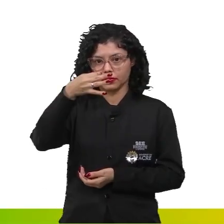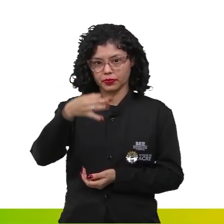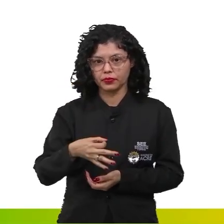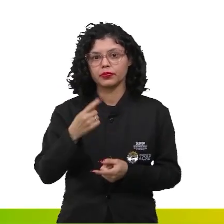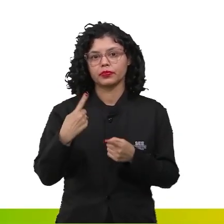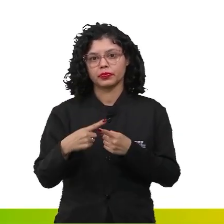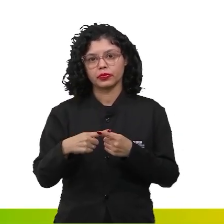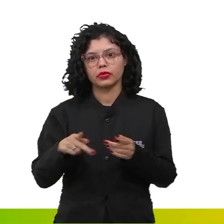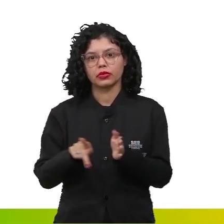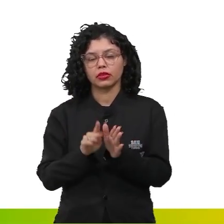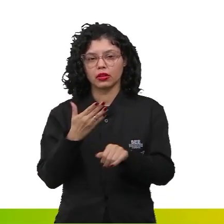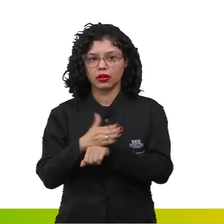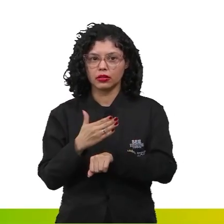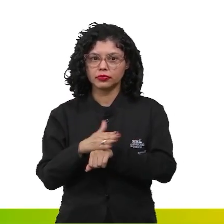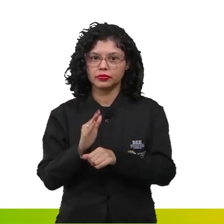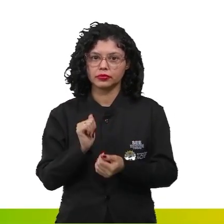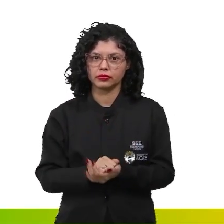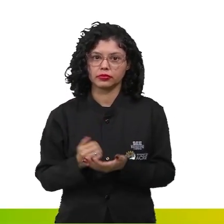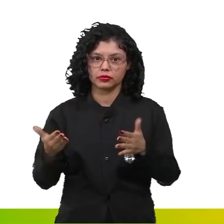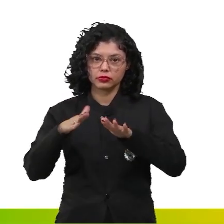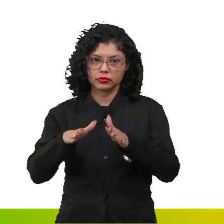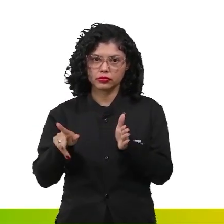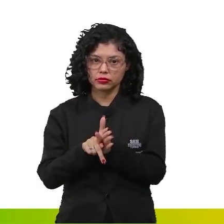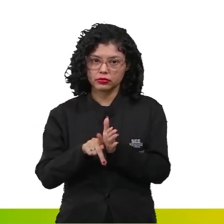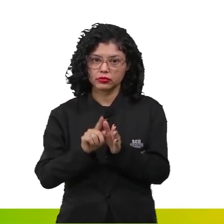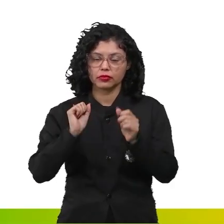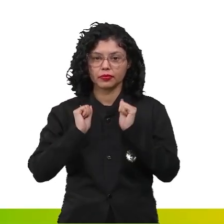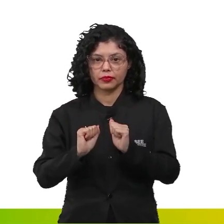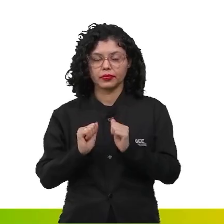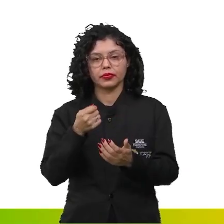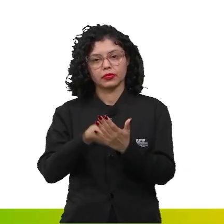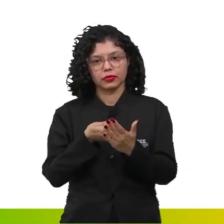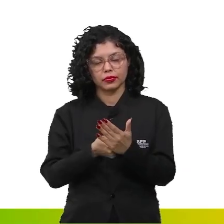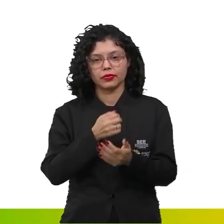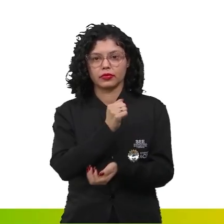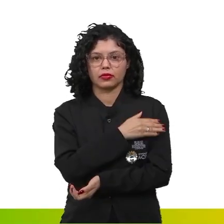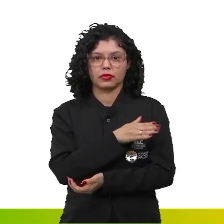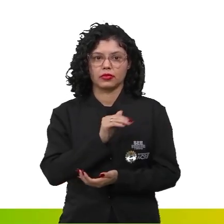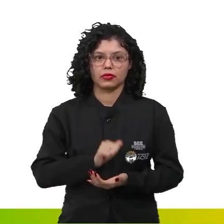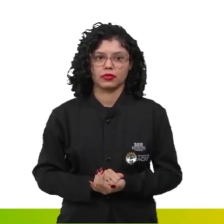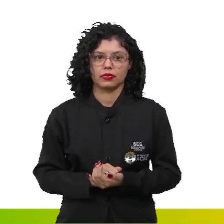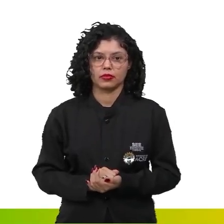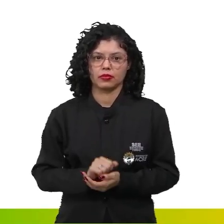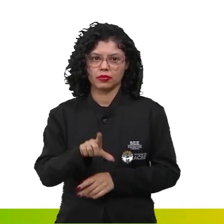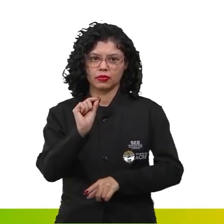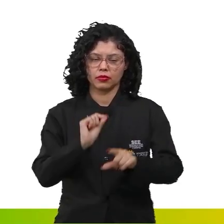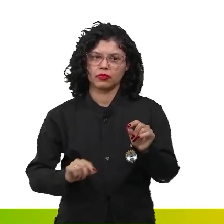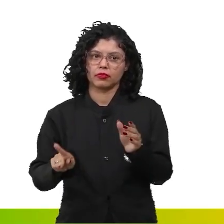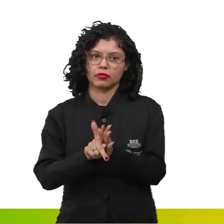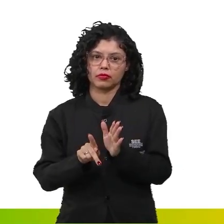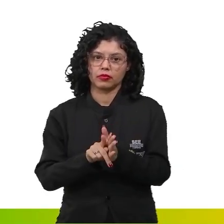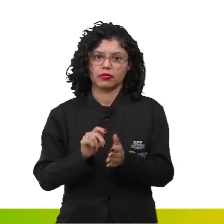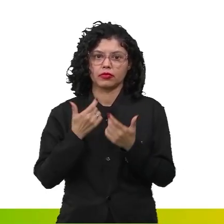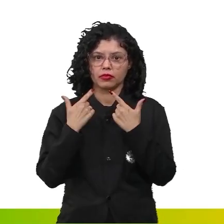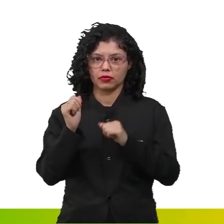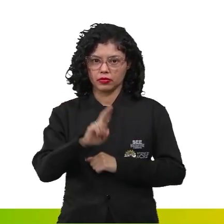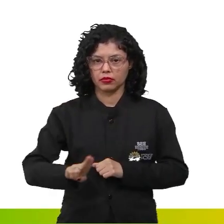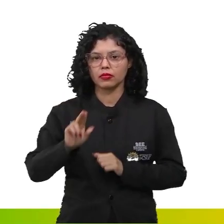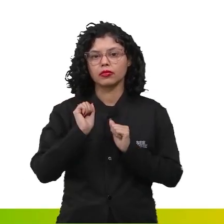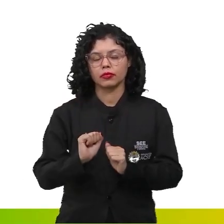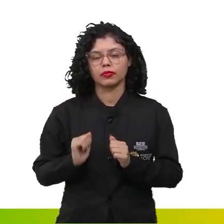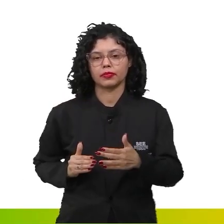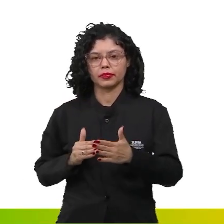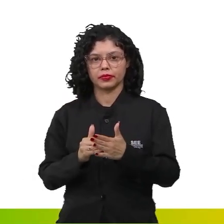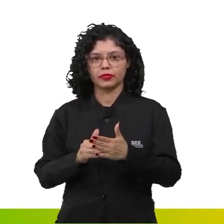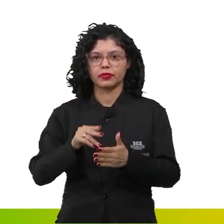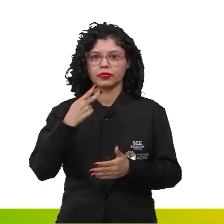correto, porque nem toda prática corporal é inclusiva por natureza, podendo reforçar exclusões, e a escolha de modalidades e a linguagem usada podem criar